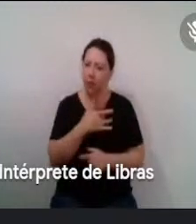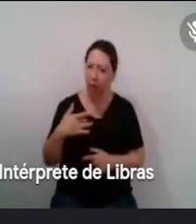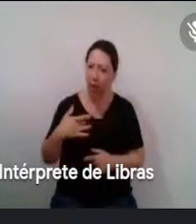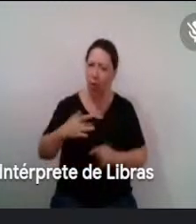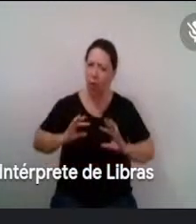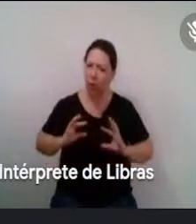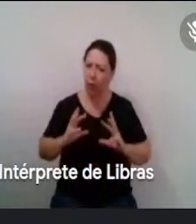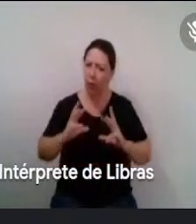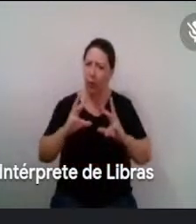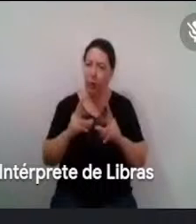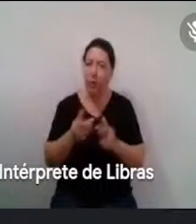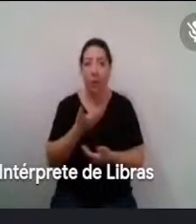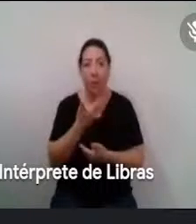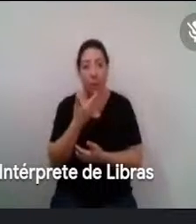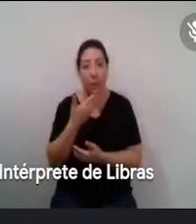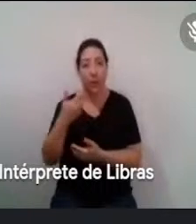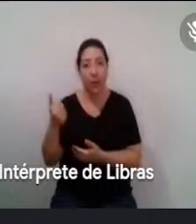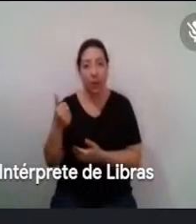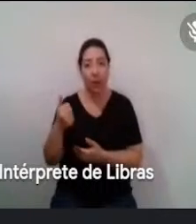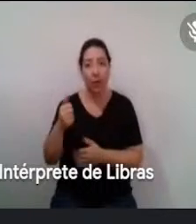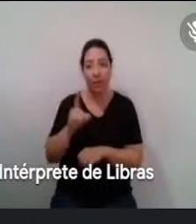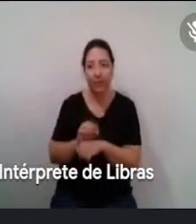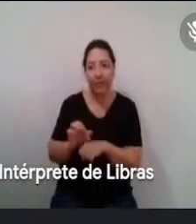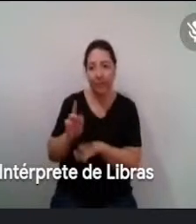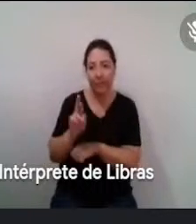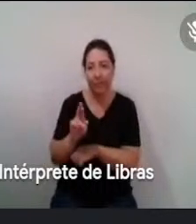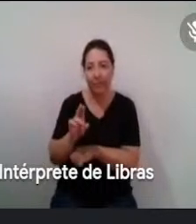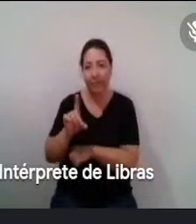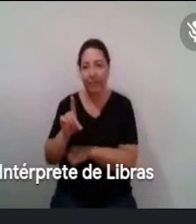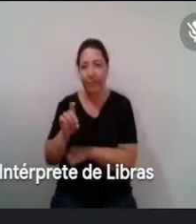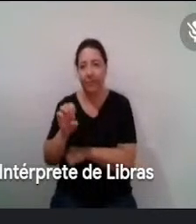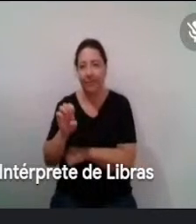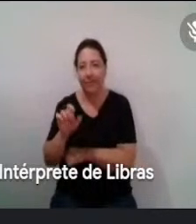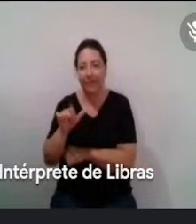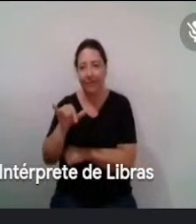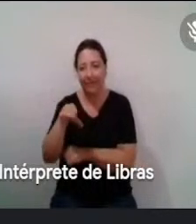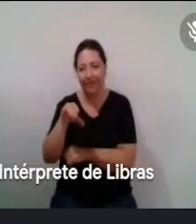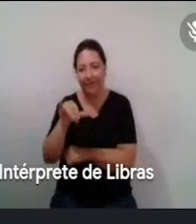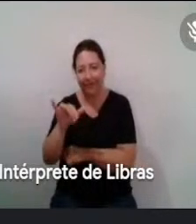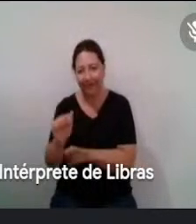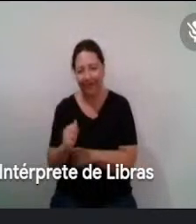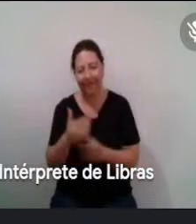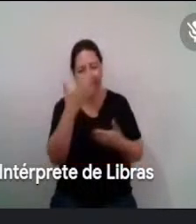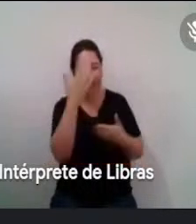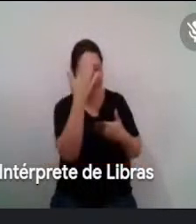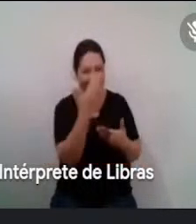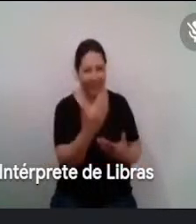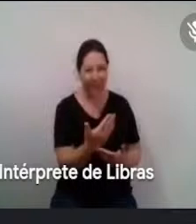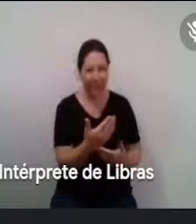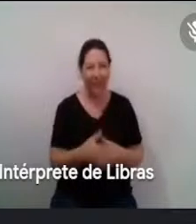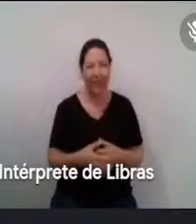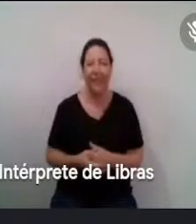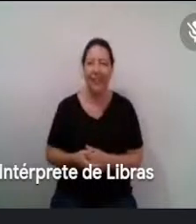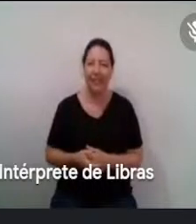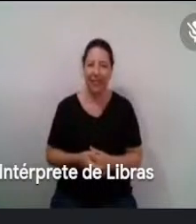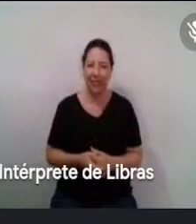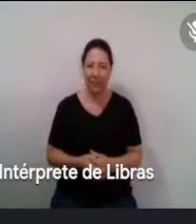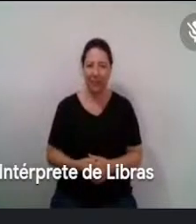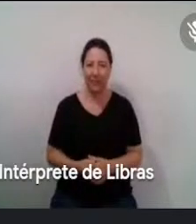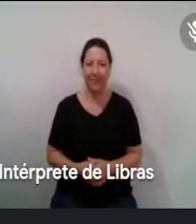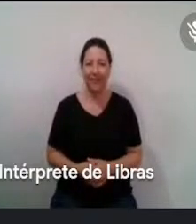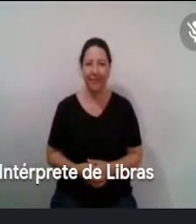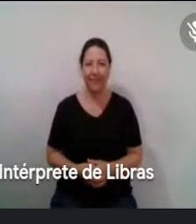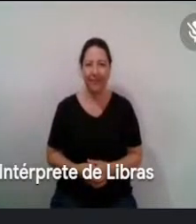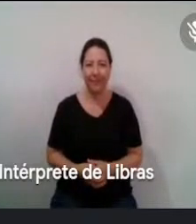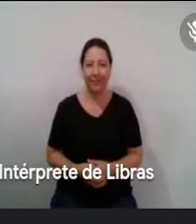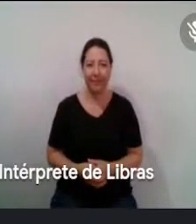mais uma vez para a doutora Delícia Feitosa, viu? Muito obrigada, doutor. Que foi acometida da não